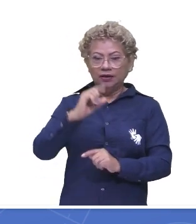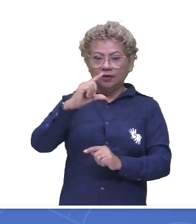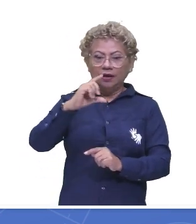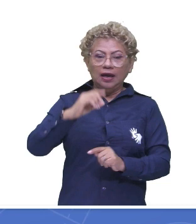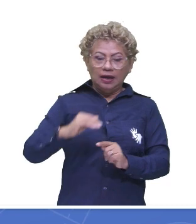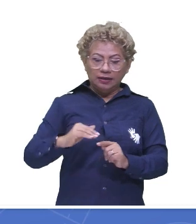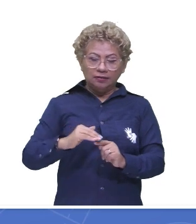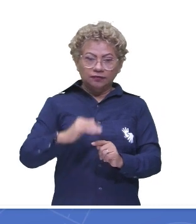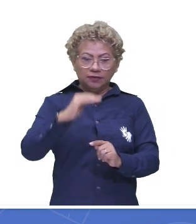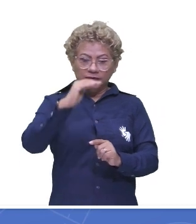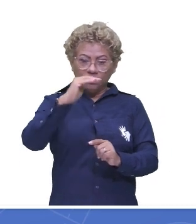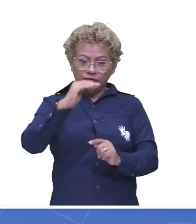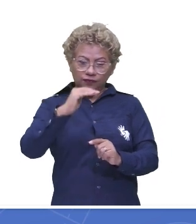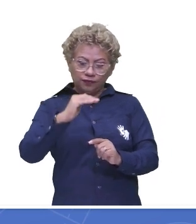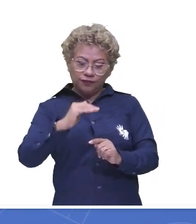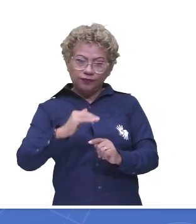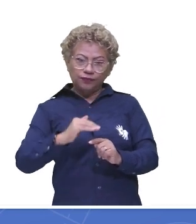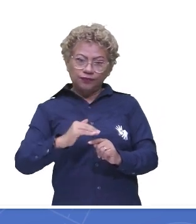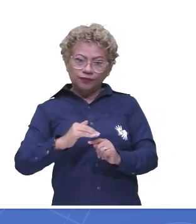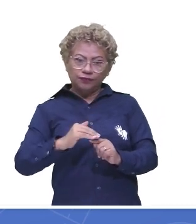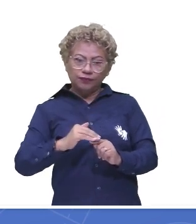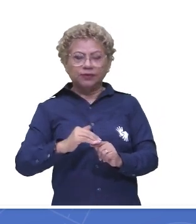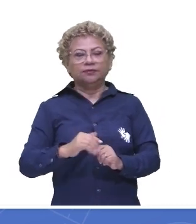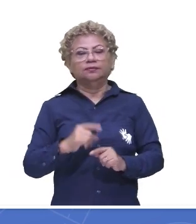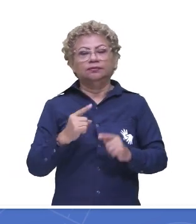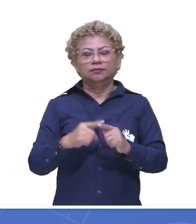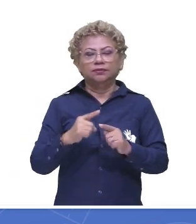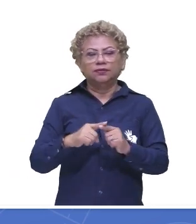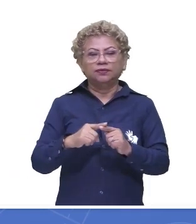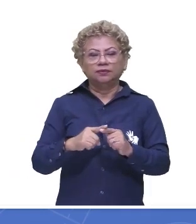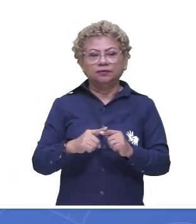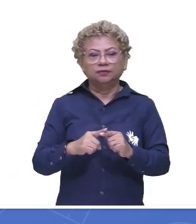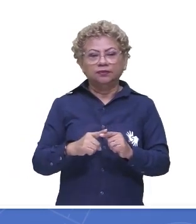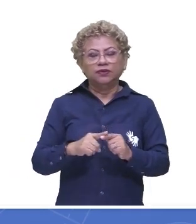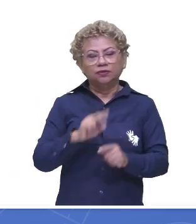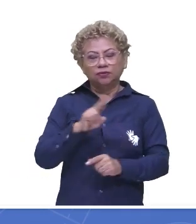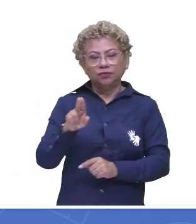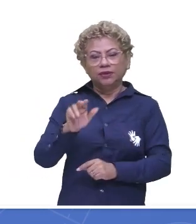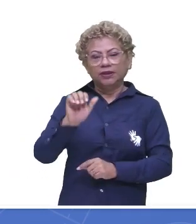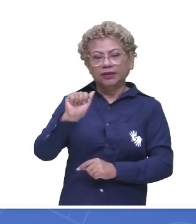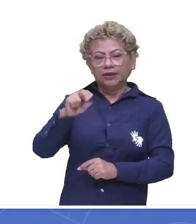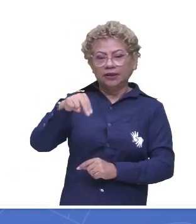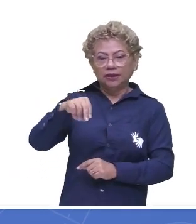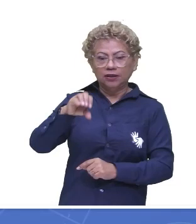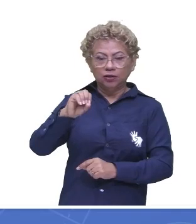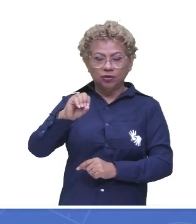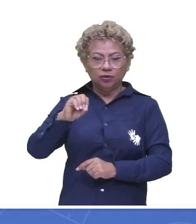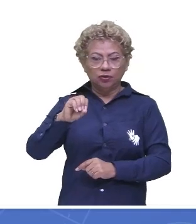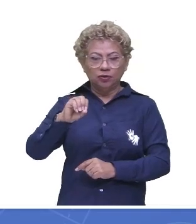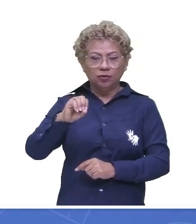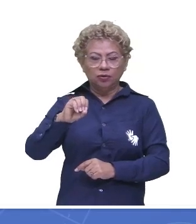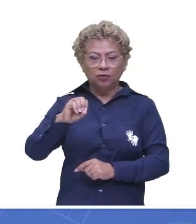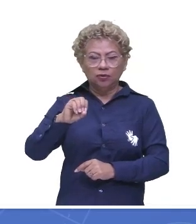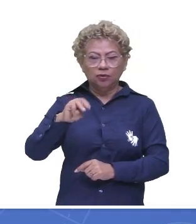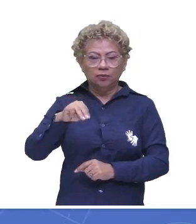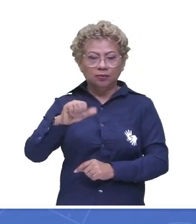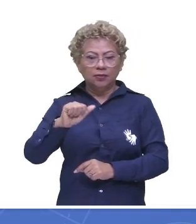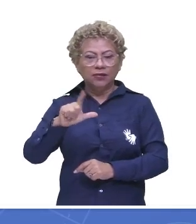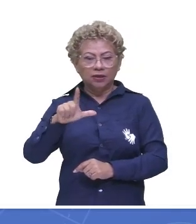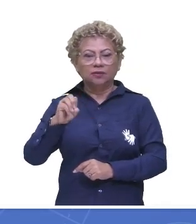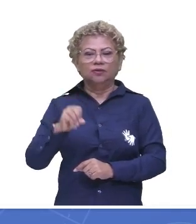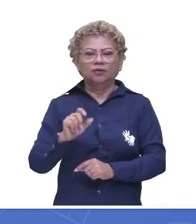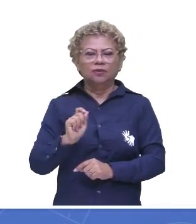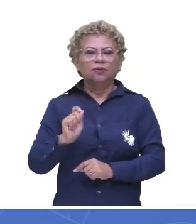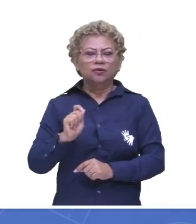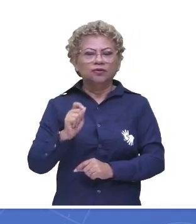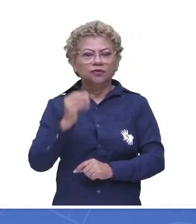Onde você já viu esse fenômeno, esse comportamento anômalo da água? Você lembra quando você enche a garrafa até não